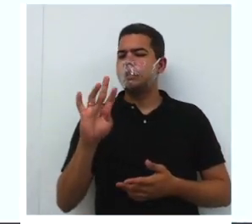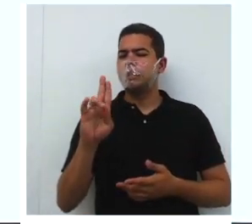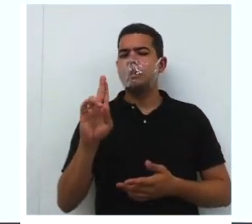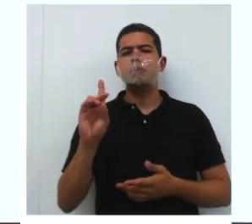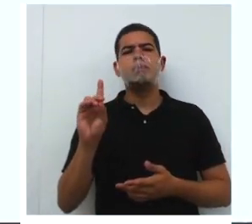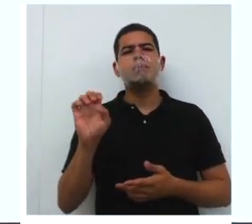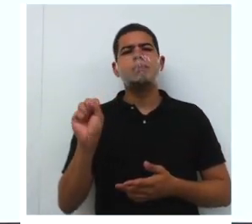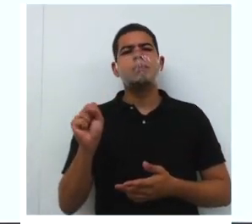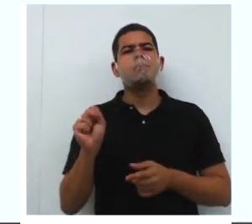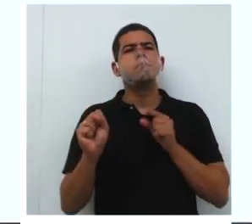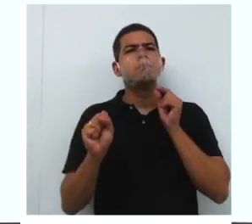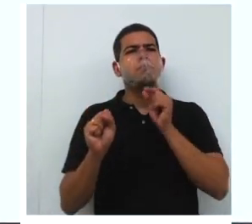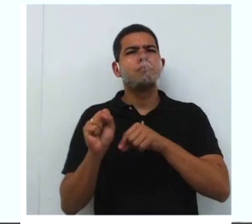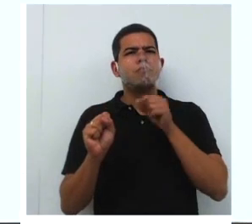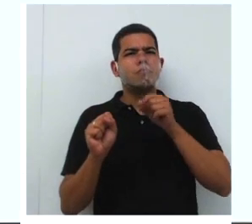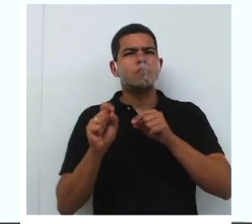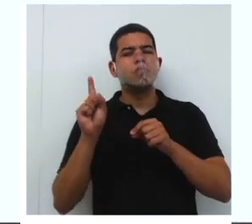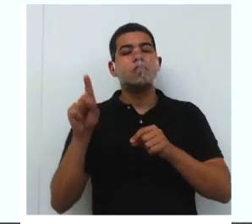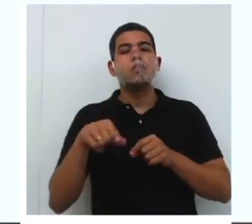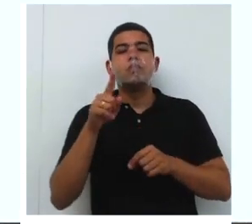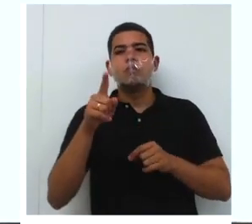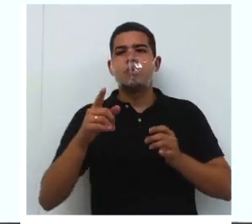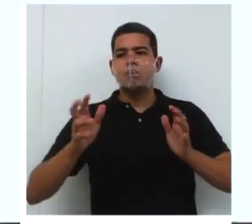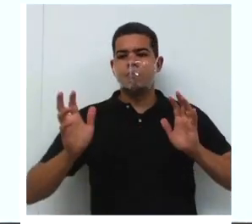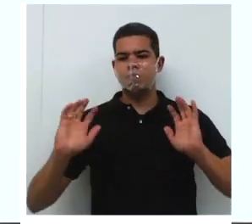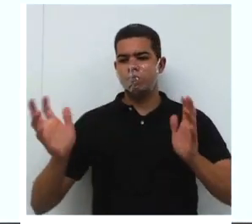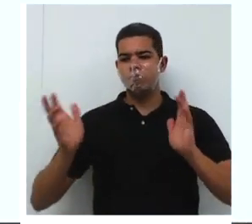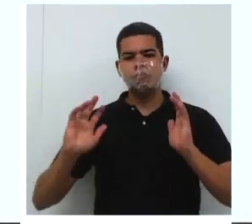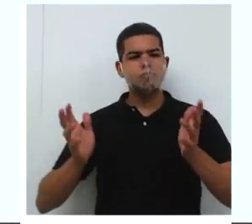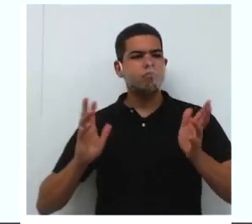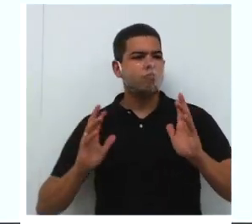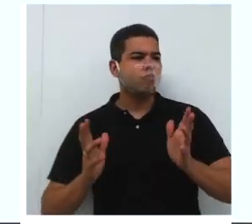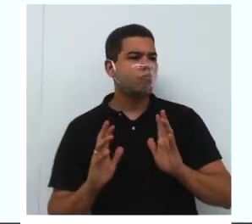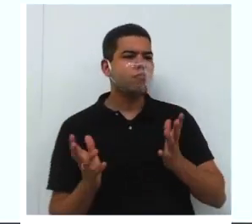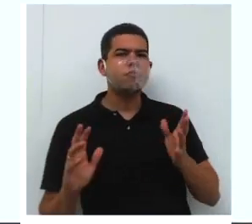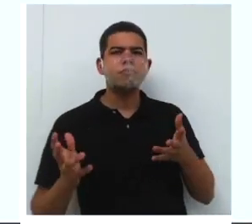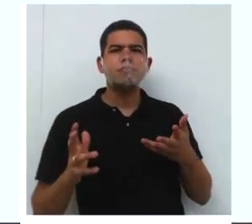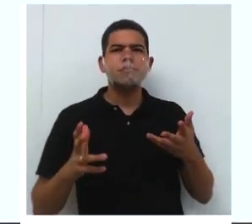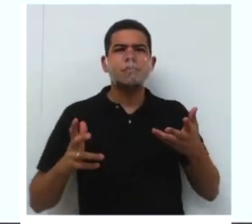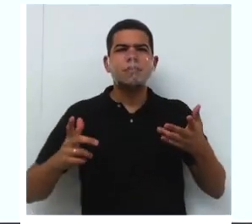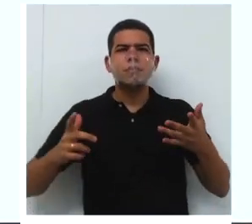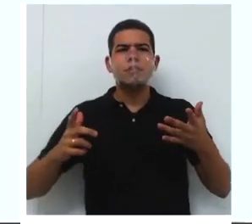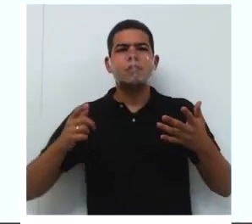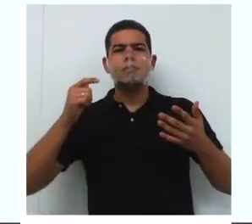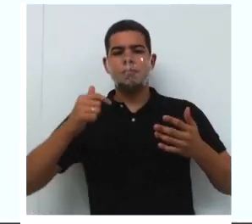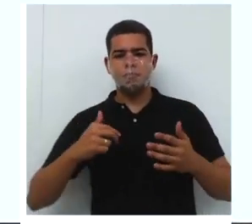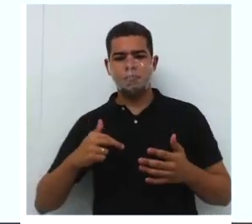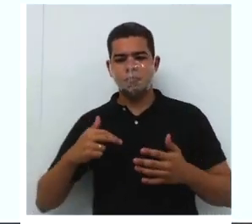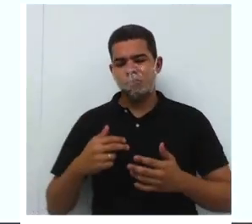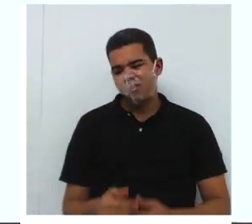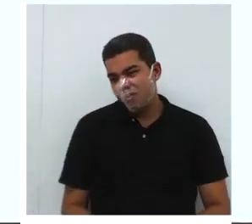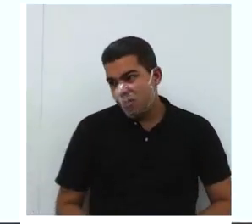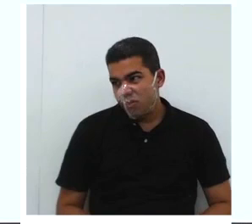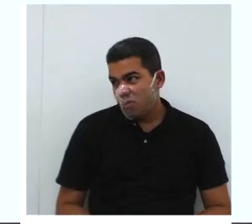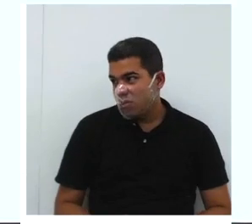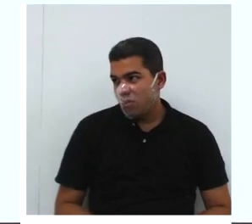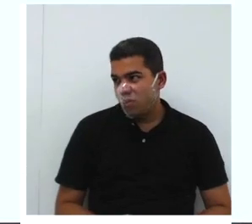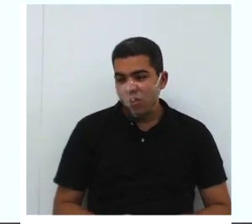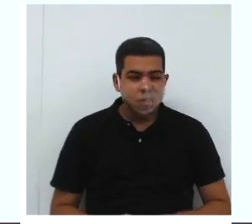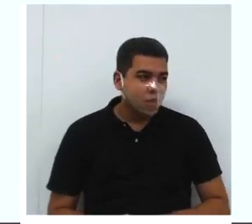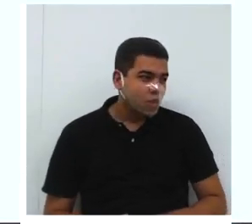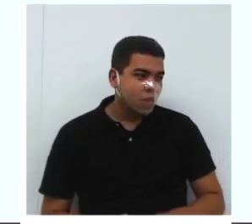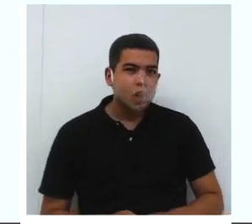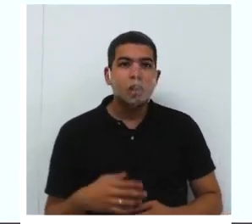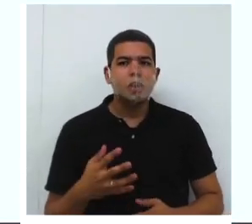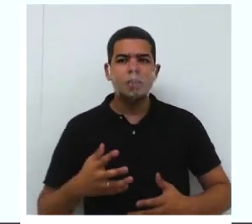lugar? É o quê? É o seu gestual, é a sua maneira de você se portar em um